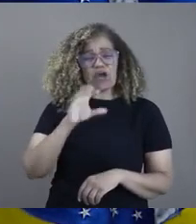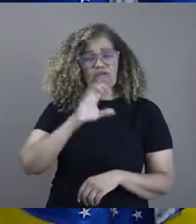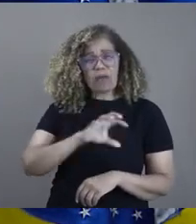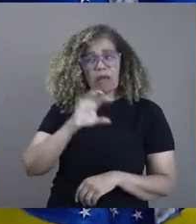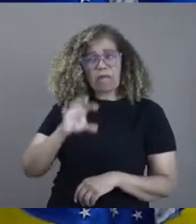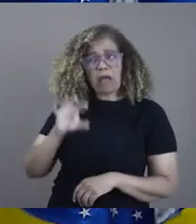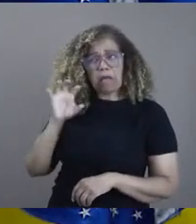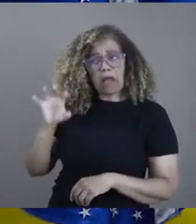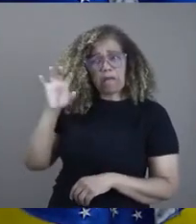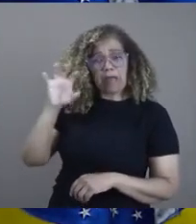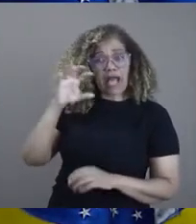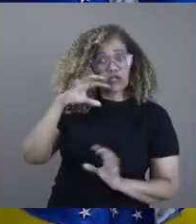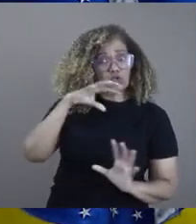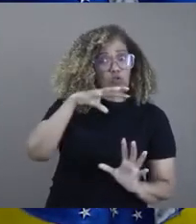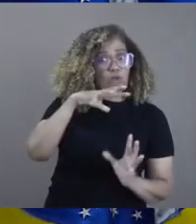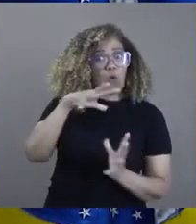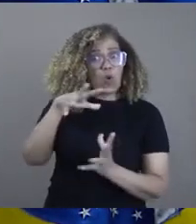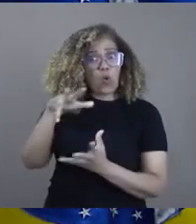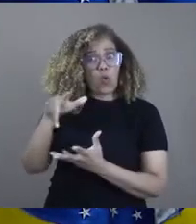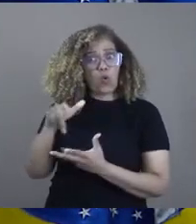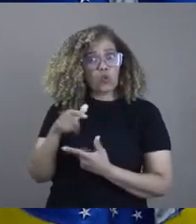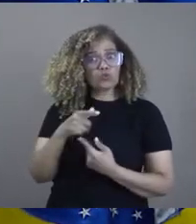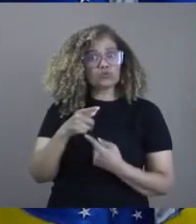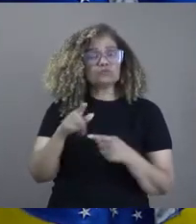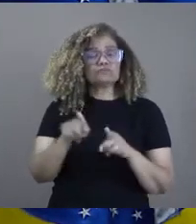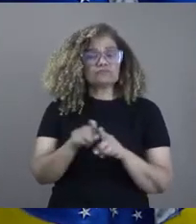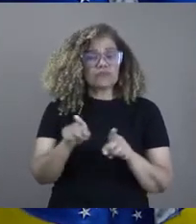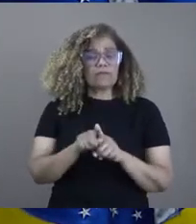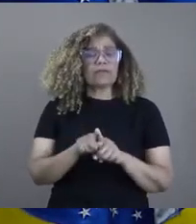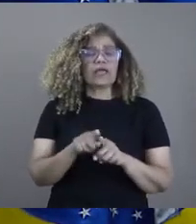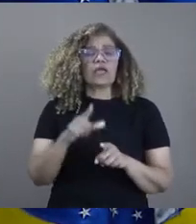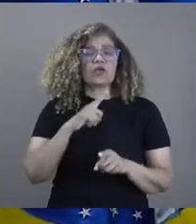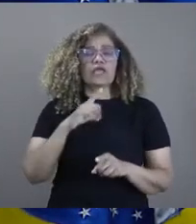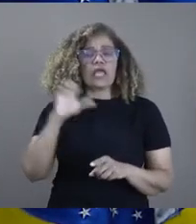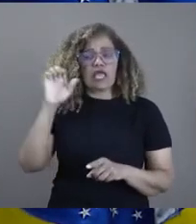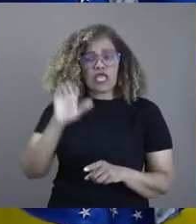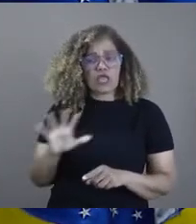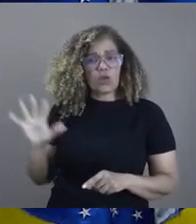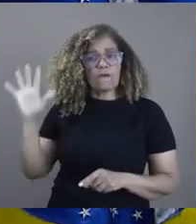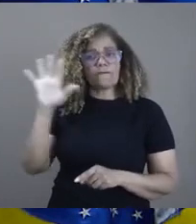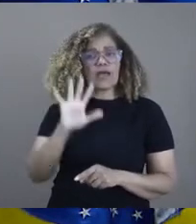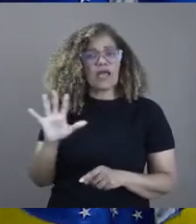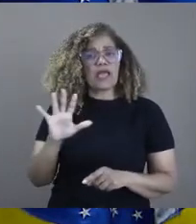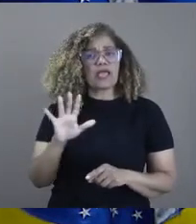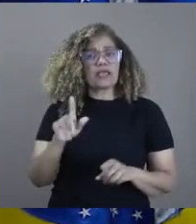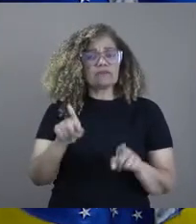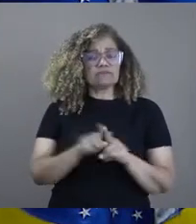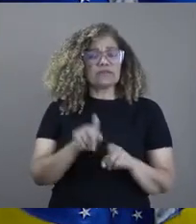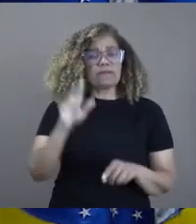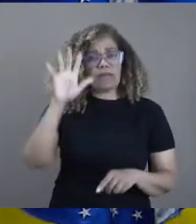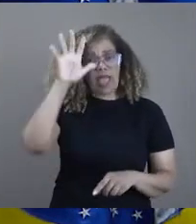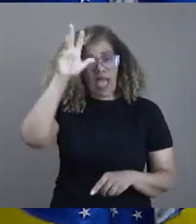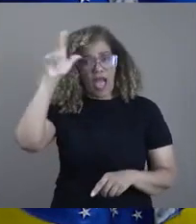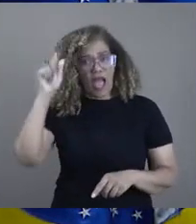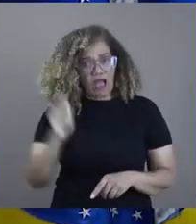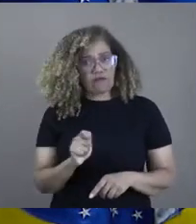mundo além da União Europeia e da União africana